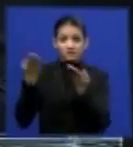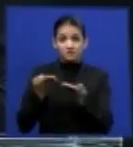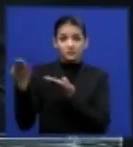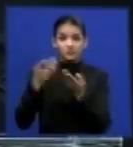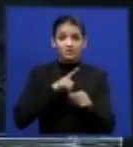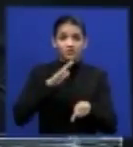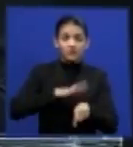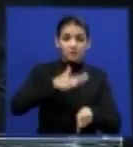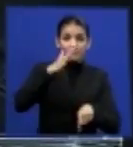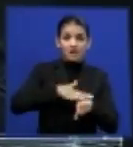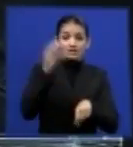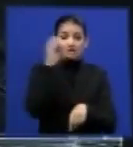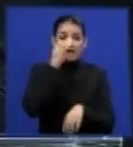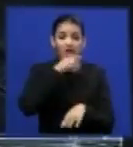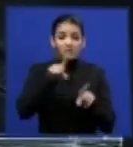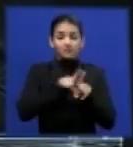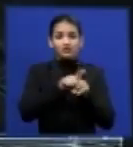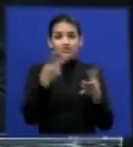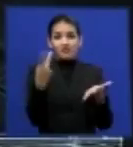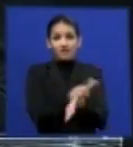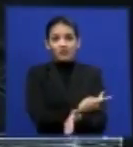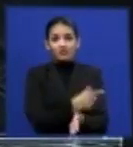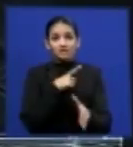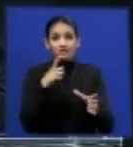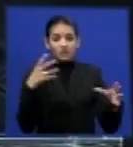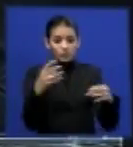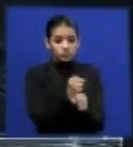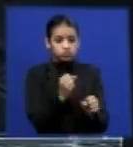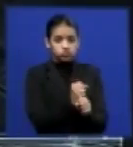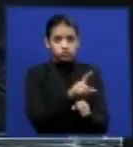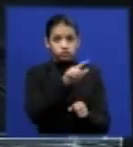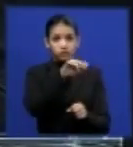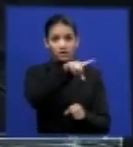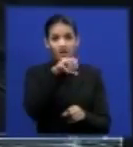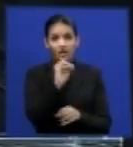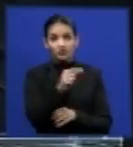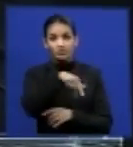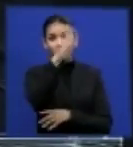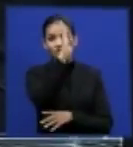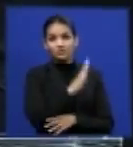o aumento da velocidade de geração de resíduos de pneus e é mais lixo